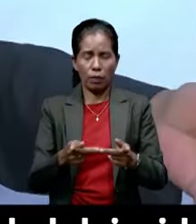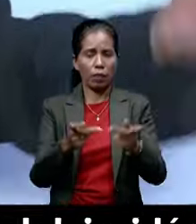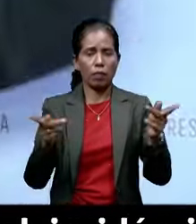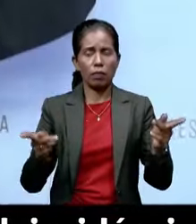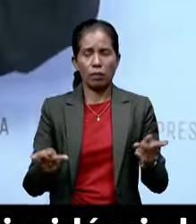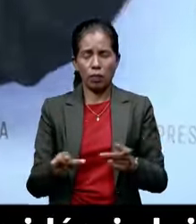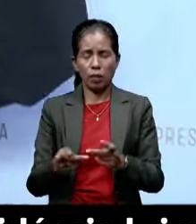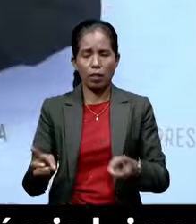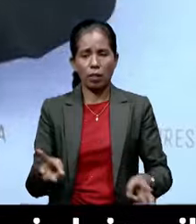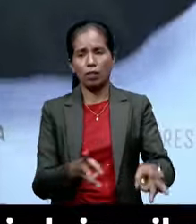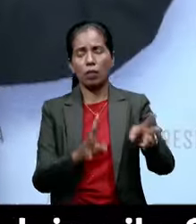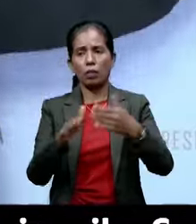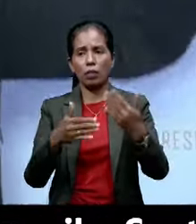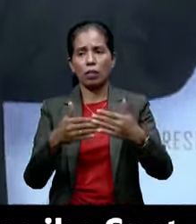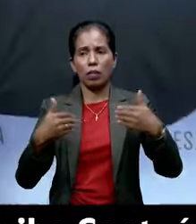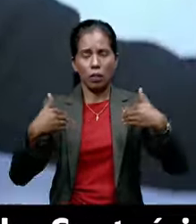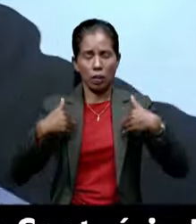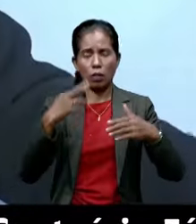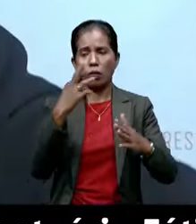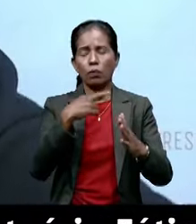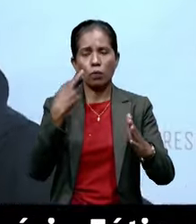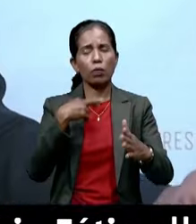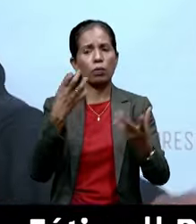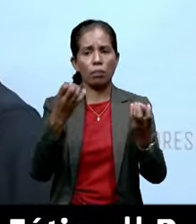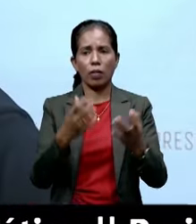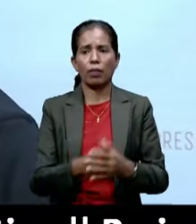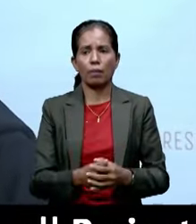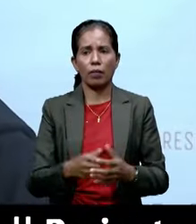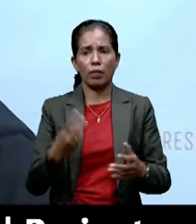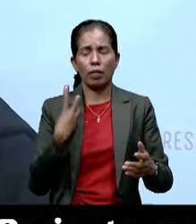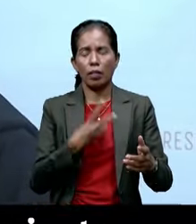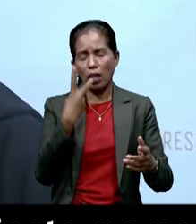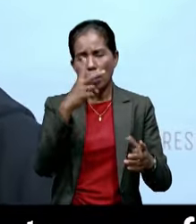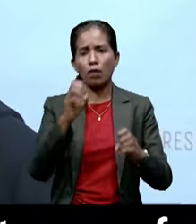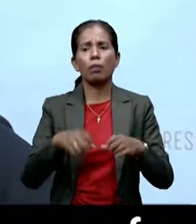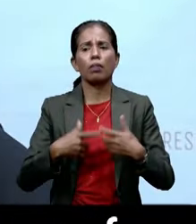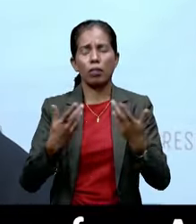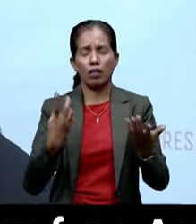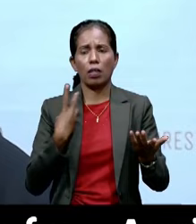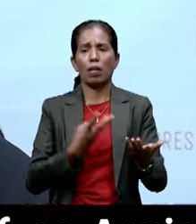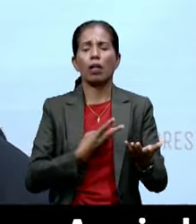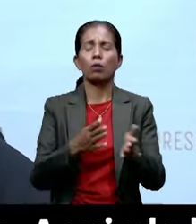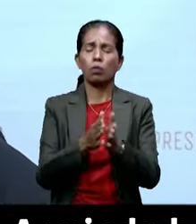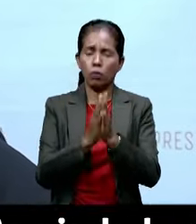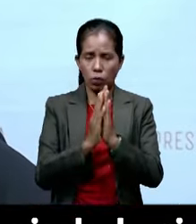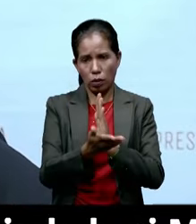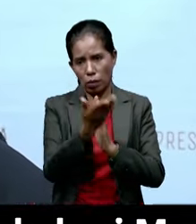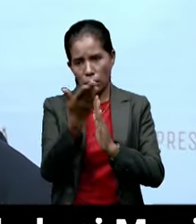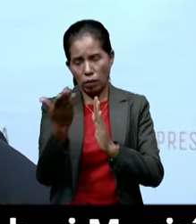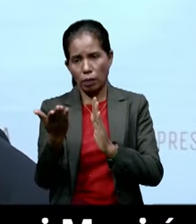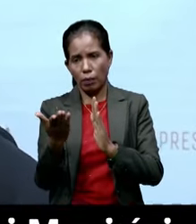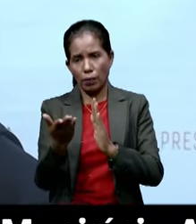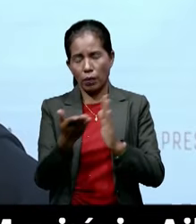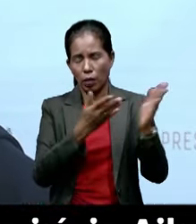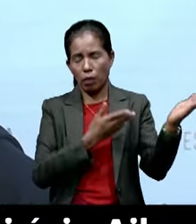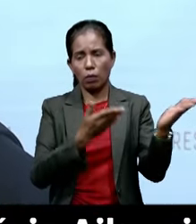sur insene e hotu folson se ida u bar a de nita to controlo no sa ha husuba e de bot ma ke es